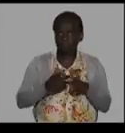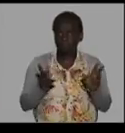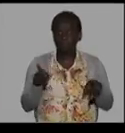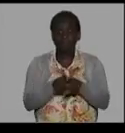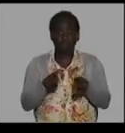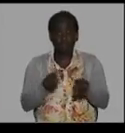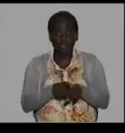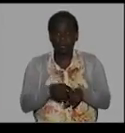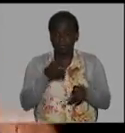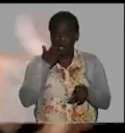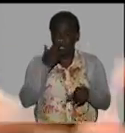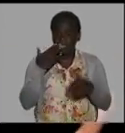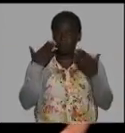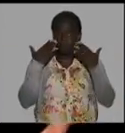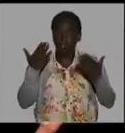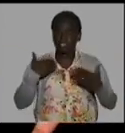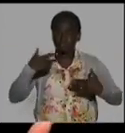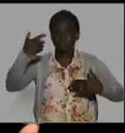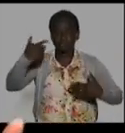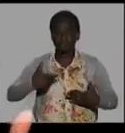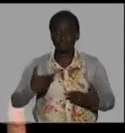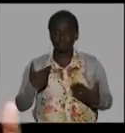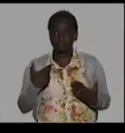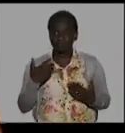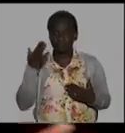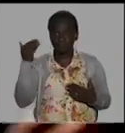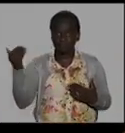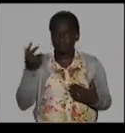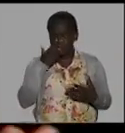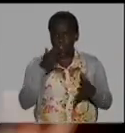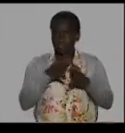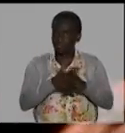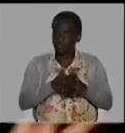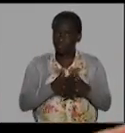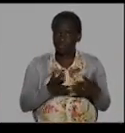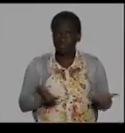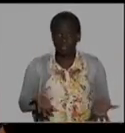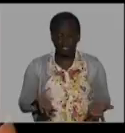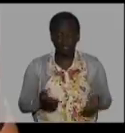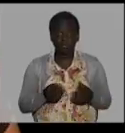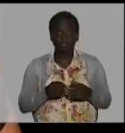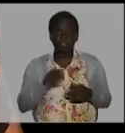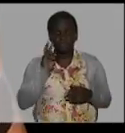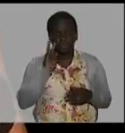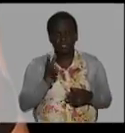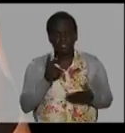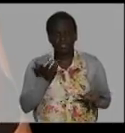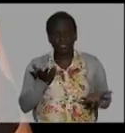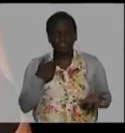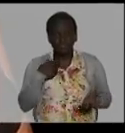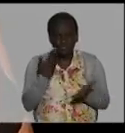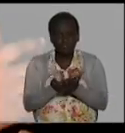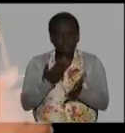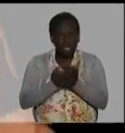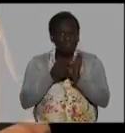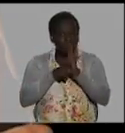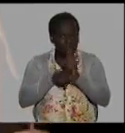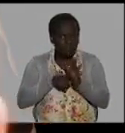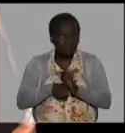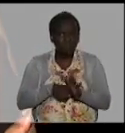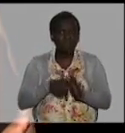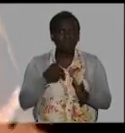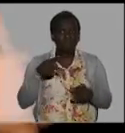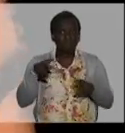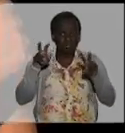outro lado, eles se promoviam através disso, assim, é uma coisa meio dicotômica, assim. E aí eu falei, gente, eu vou fazer um estudo